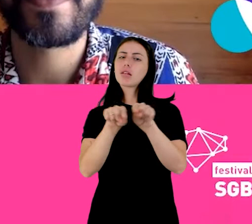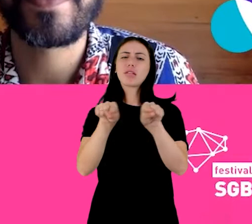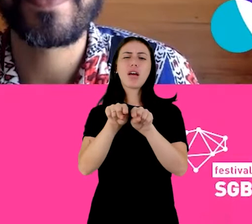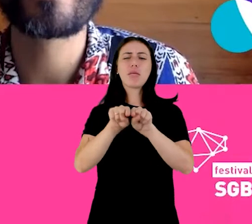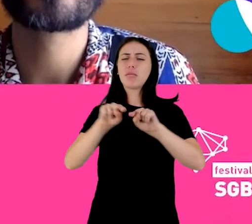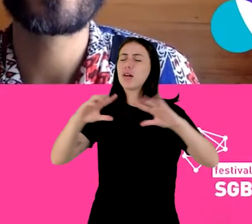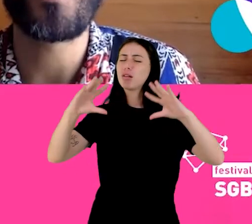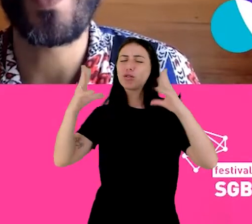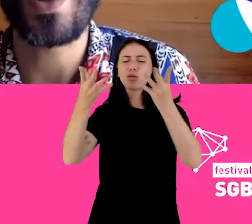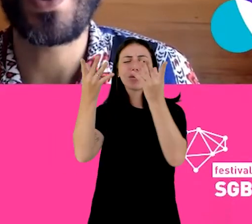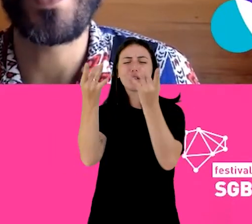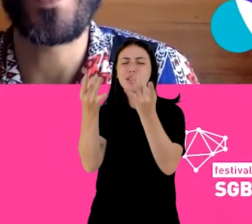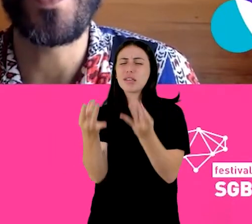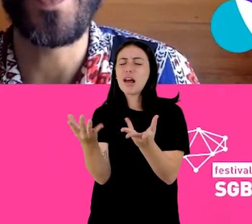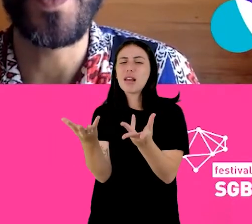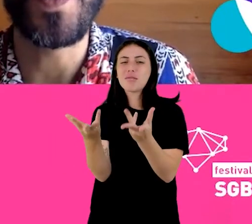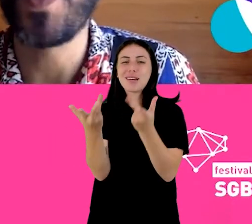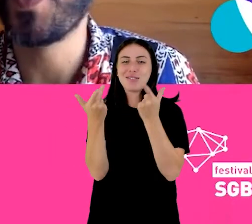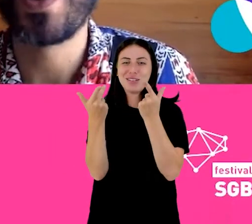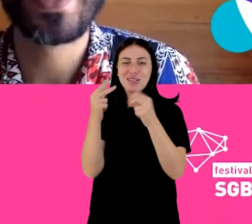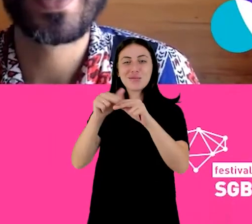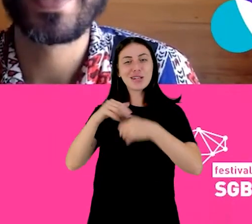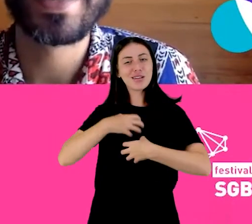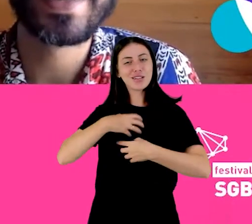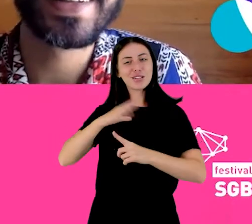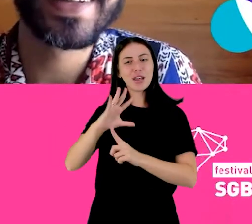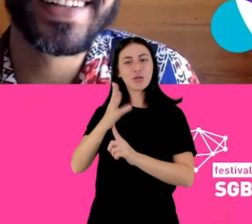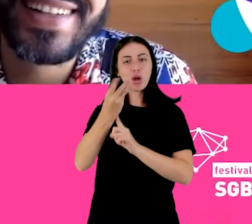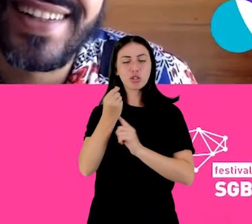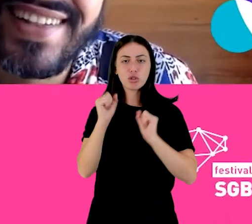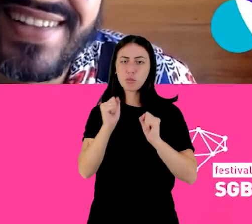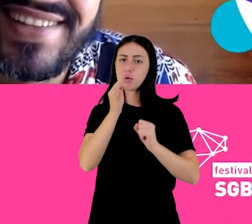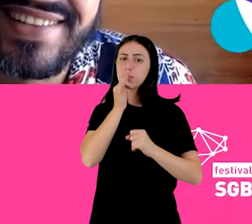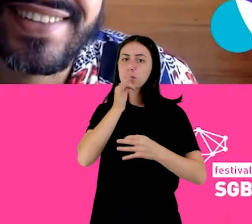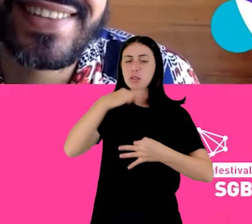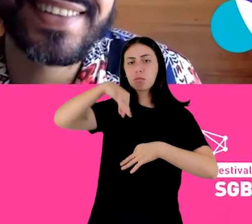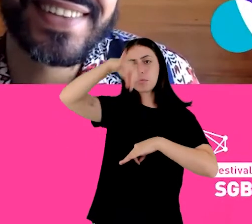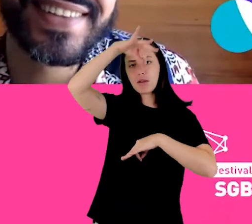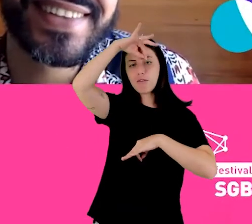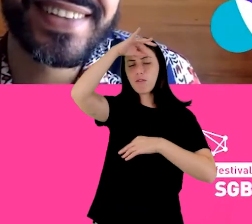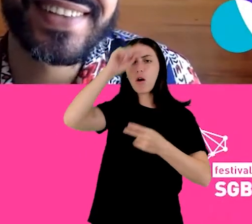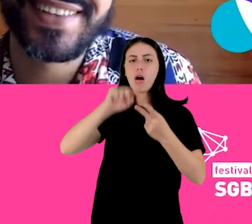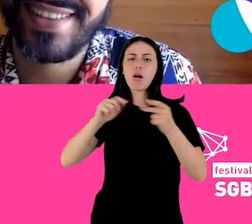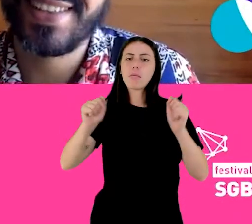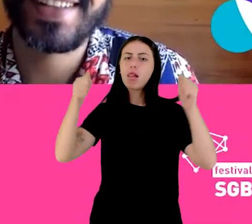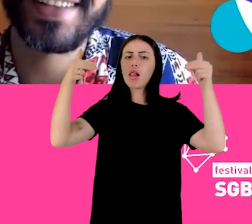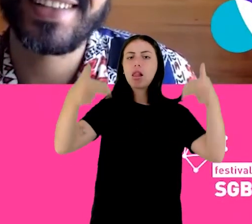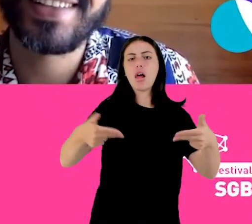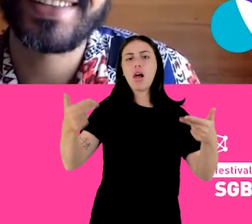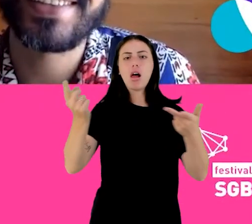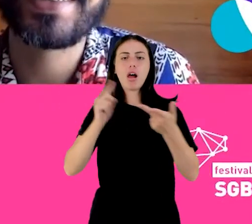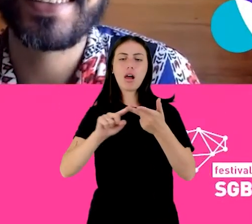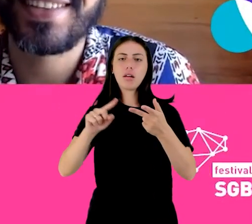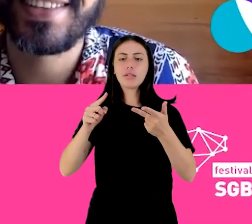slam. Uau! Peça inspirada no filme. Gente, assim, aí eu fico pensando, são expressões